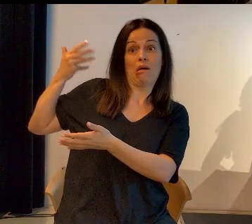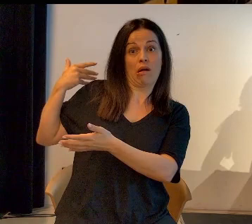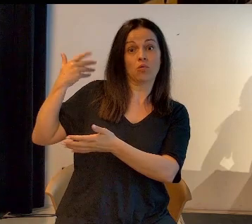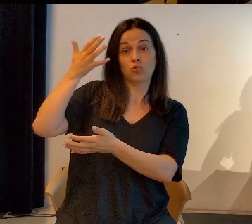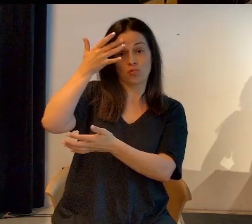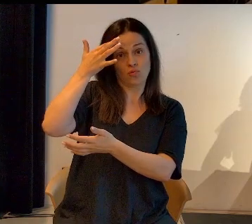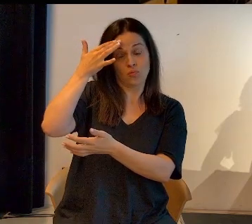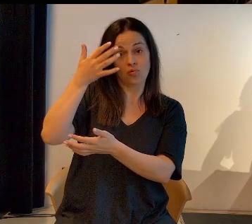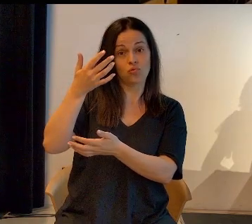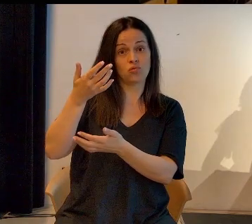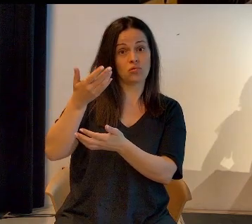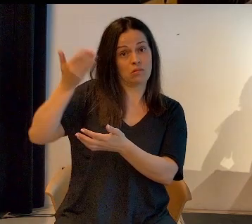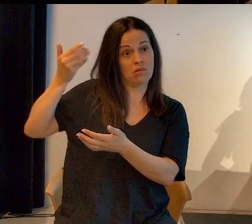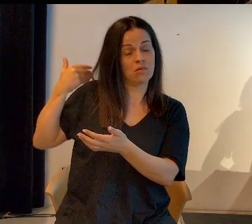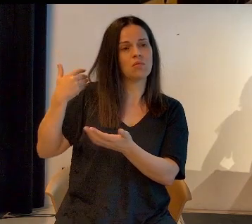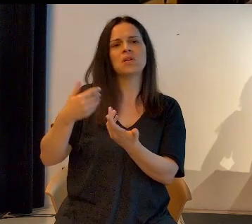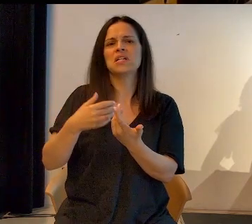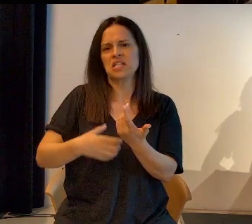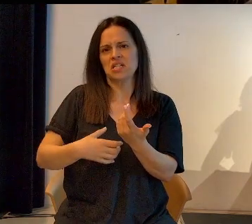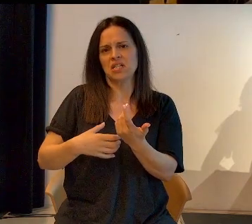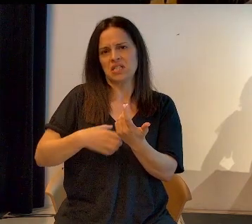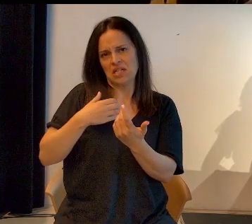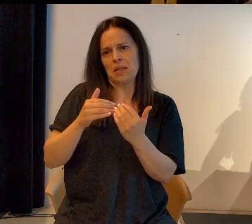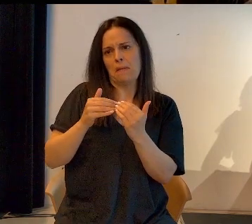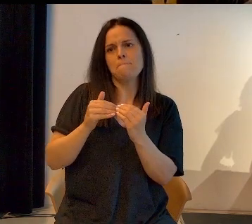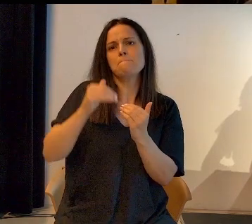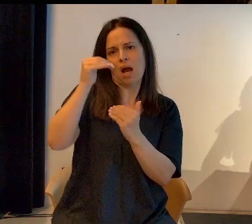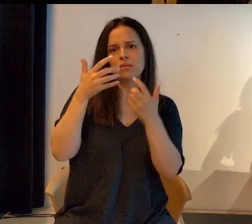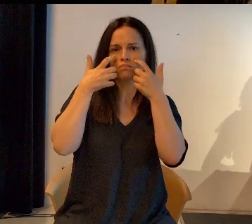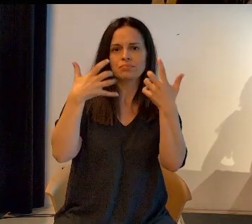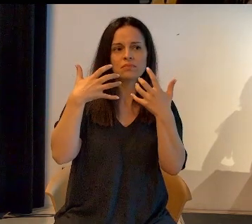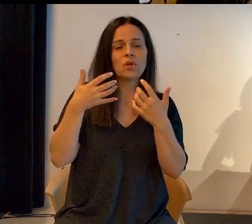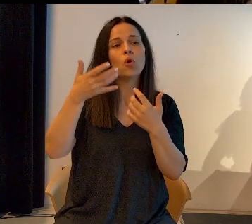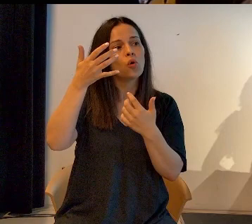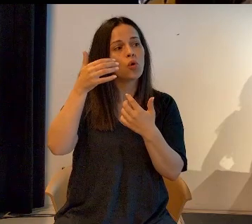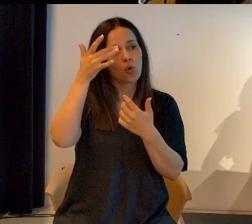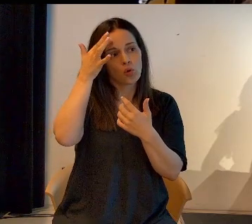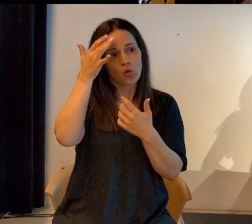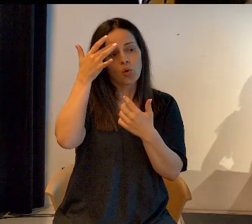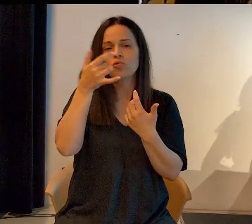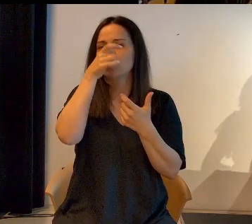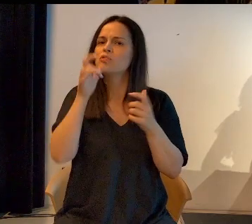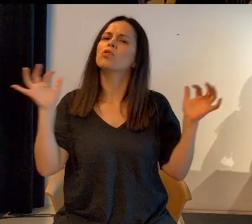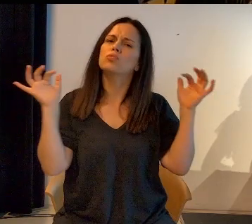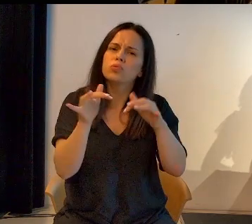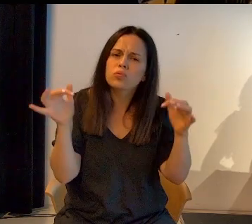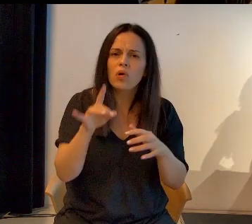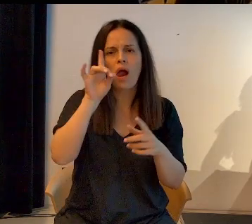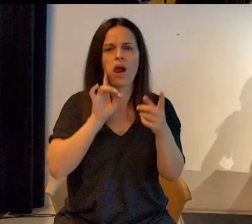são significativamente superiores? Ou... Estes números de visitantes, os números